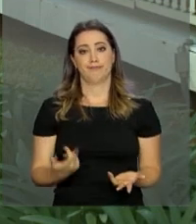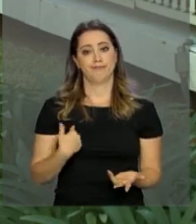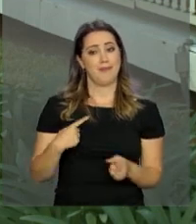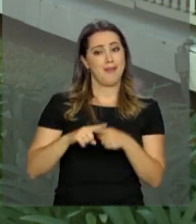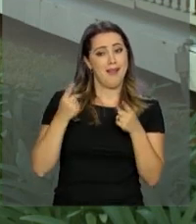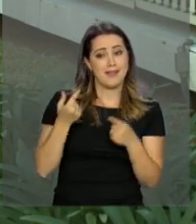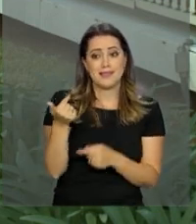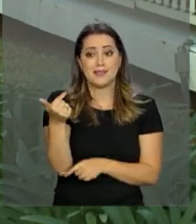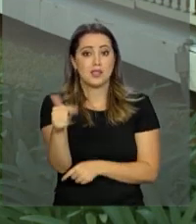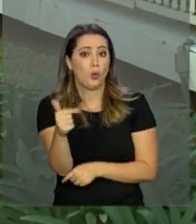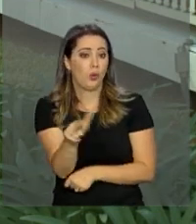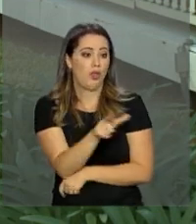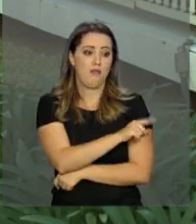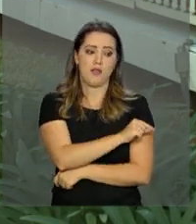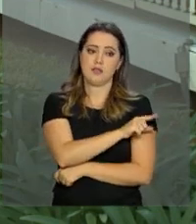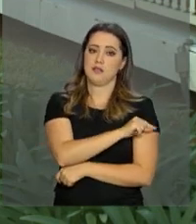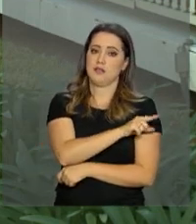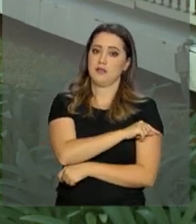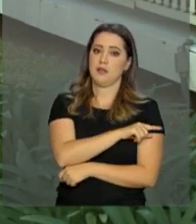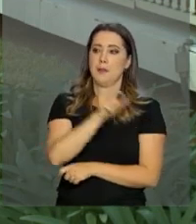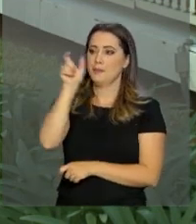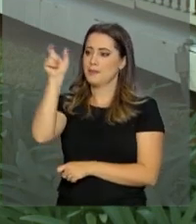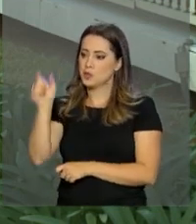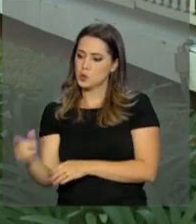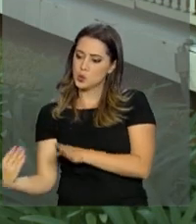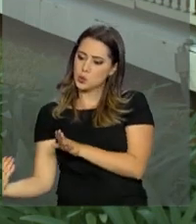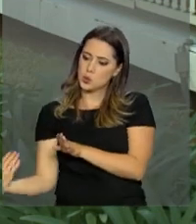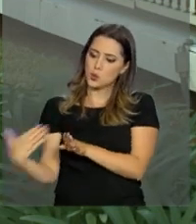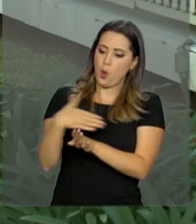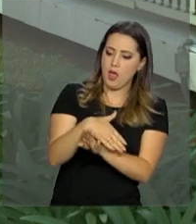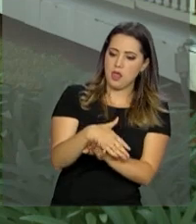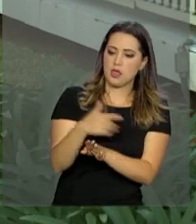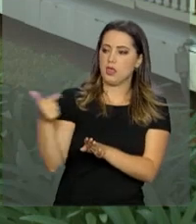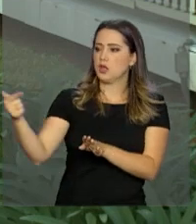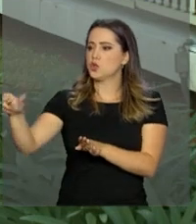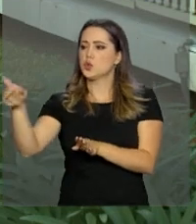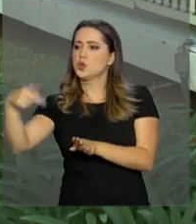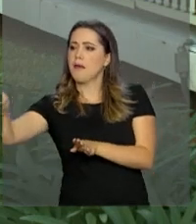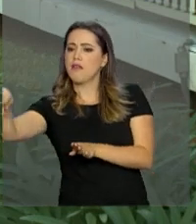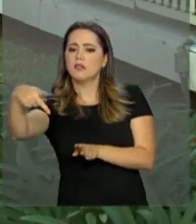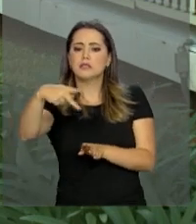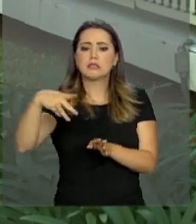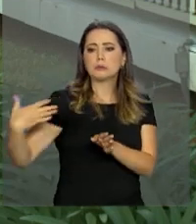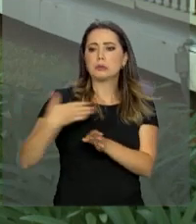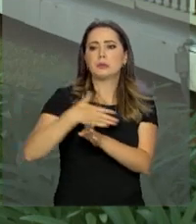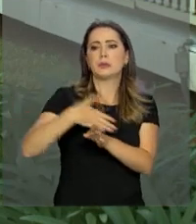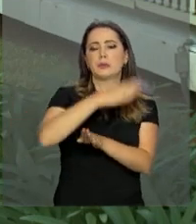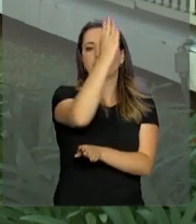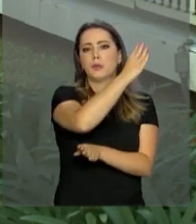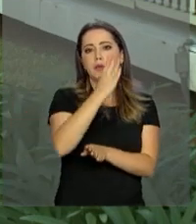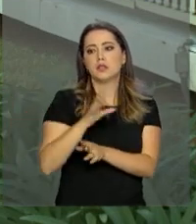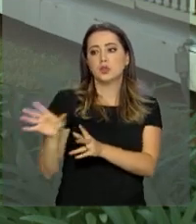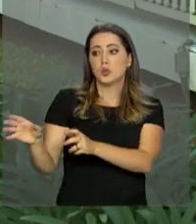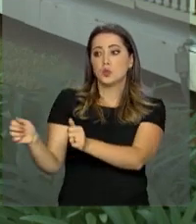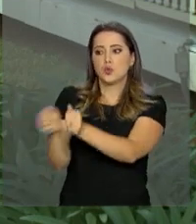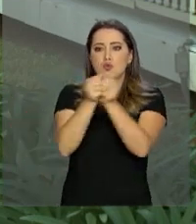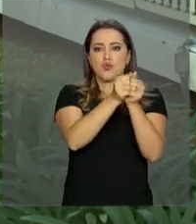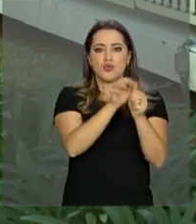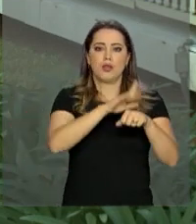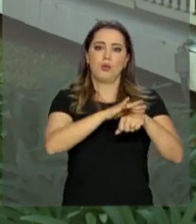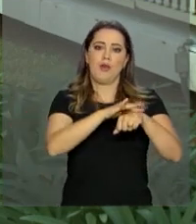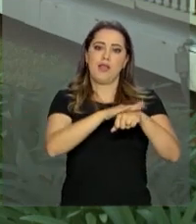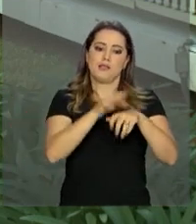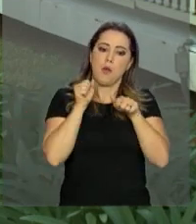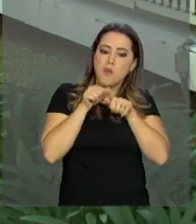deixarem de vacinar e com a presença de pessoas vindos da venezuela nós identificamos que houve uma